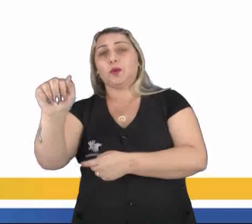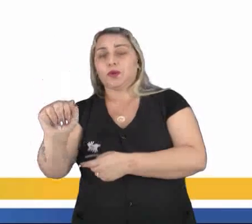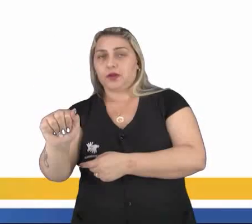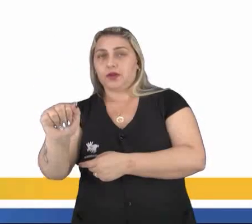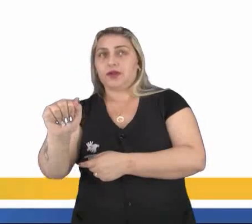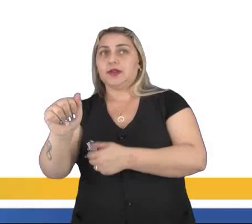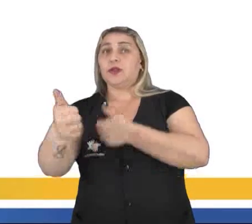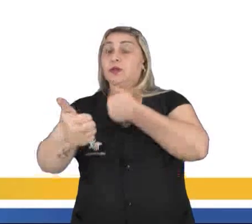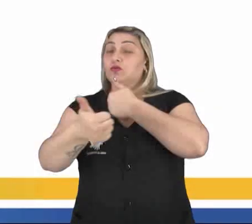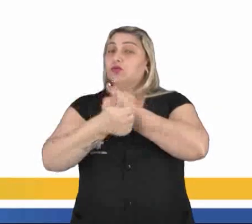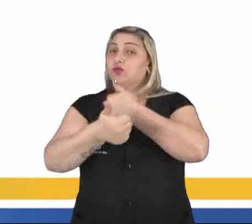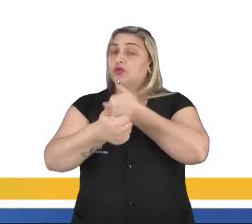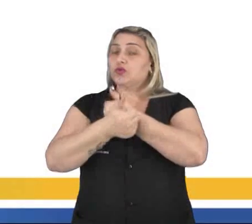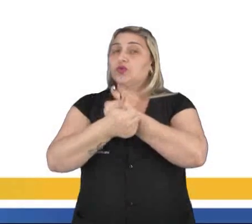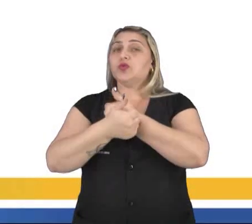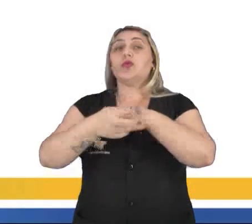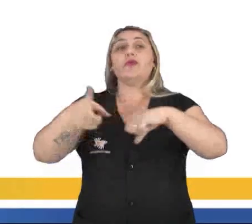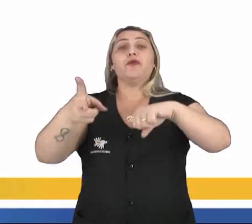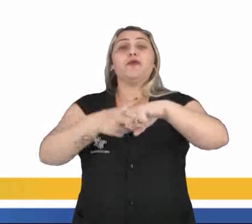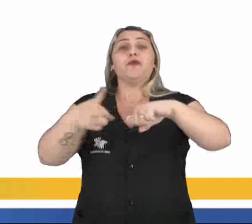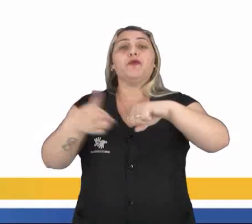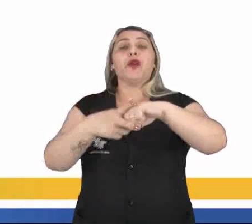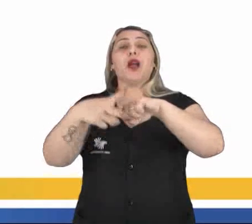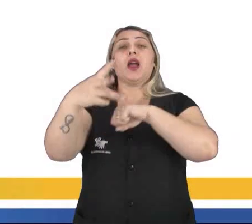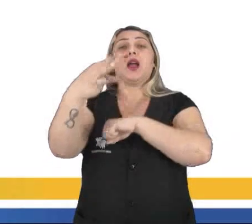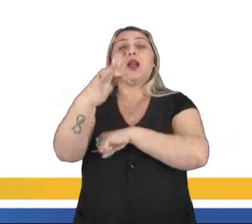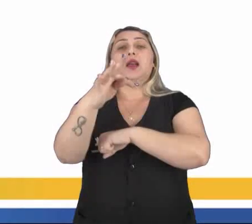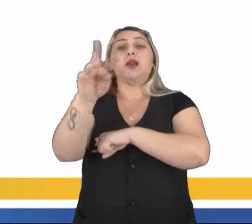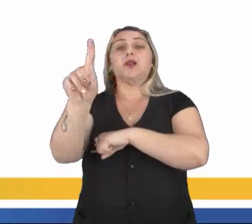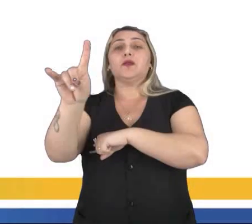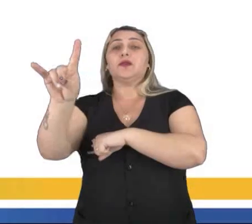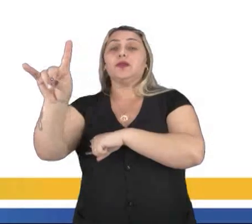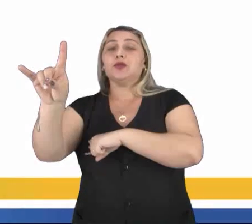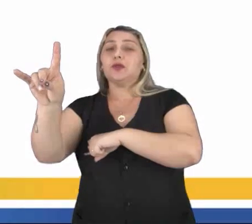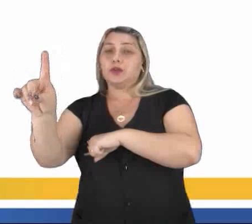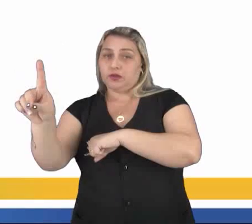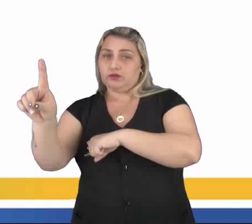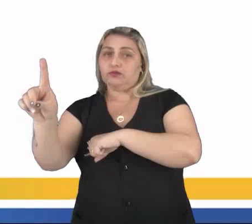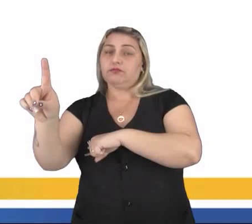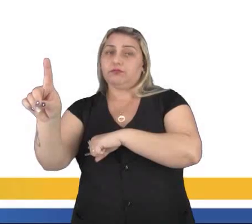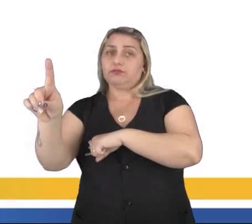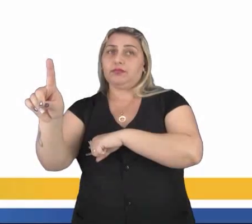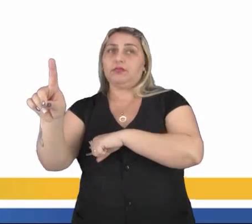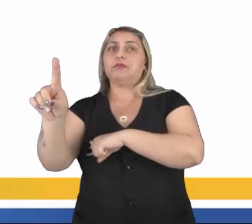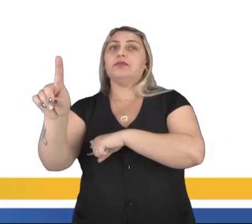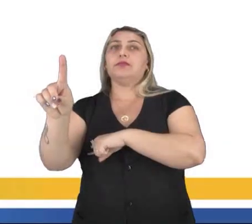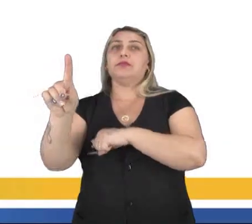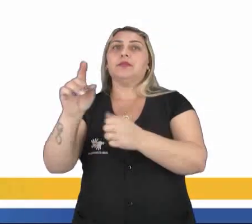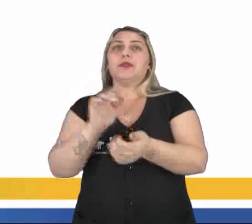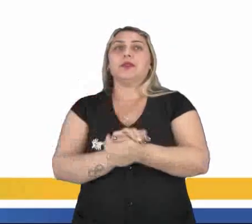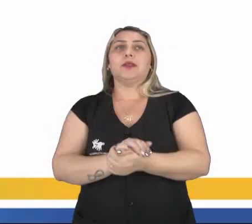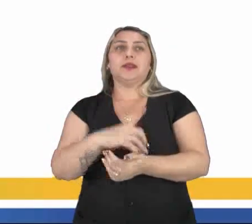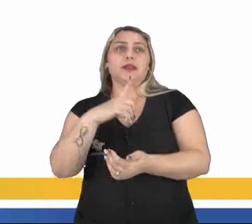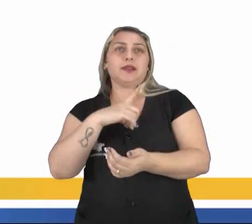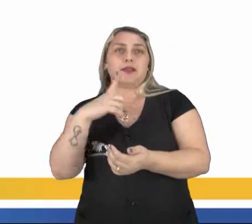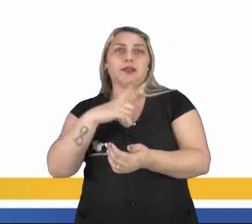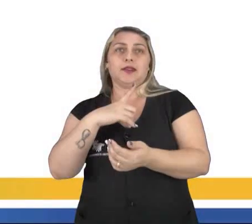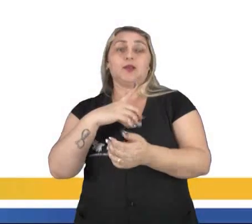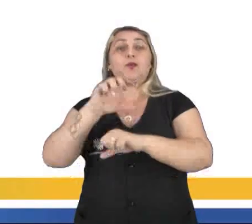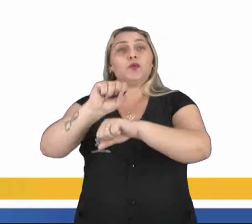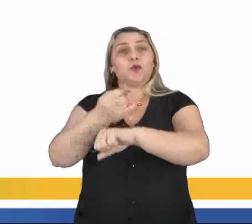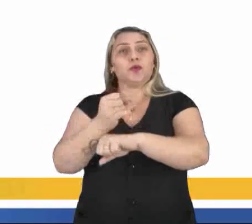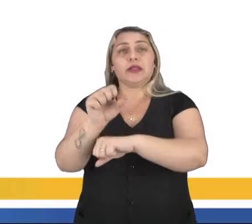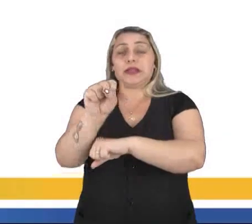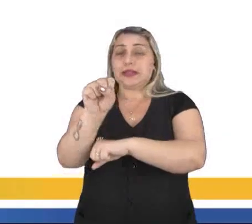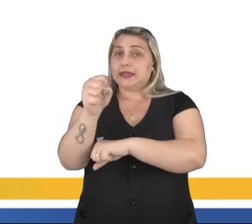está acompanhando um verbo transitivo direto, poder. E para ser índice de indeterminação do sujeito, o se